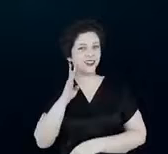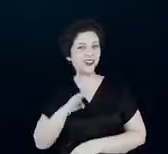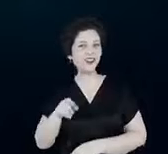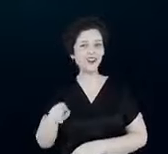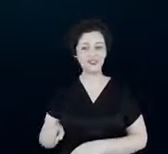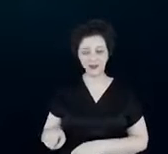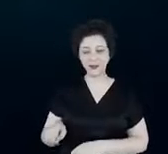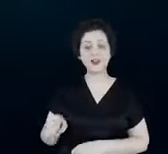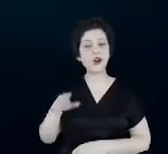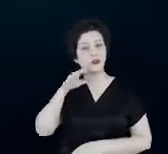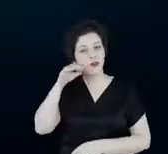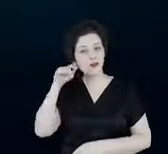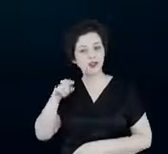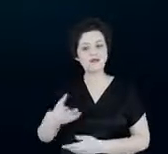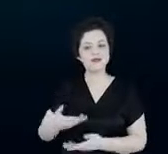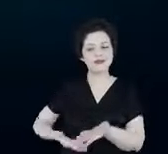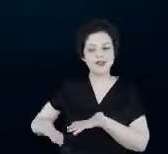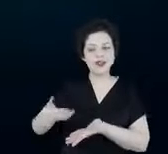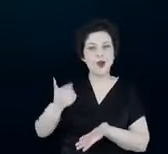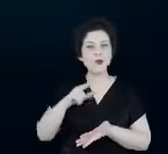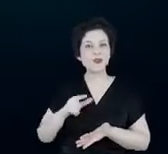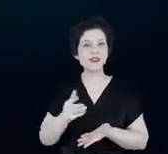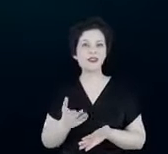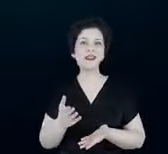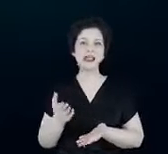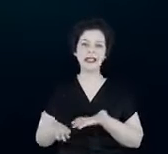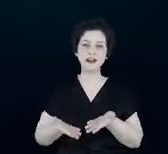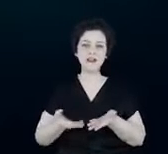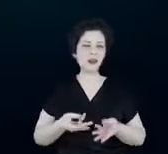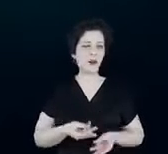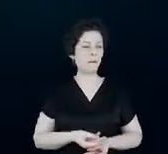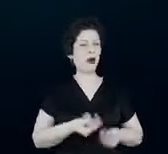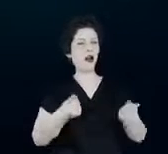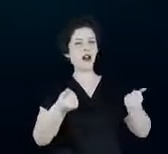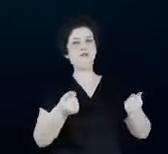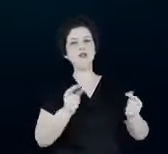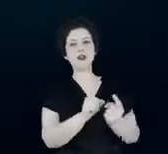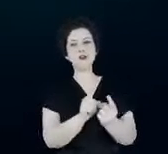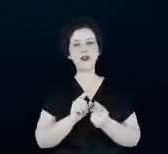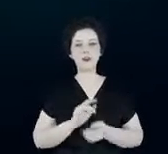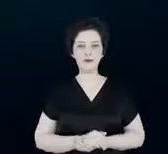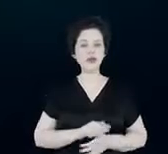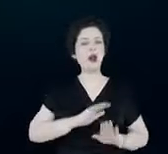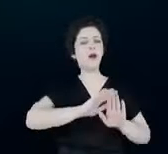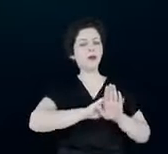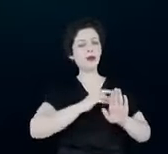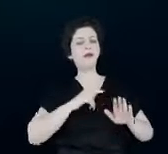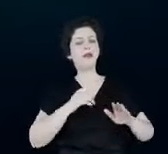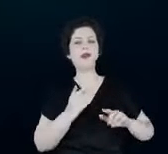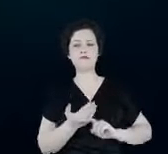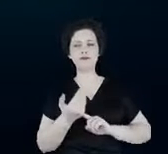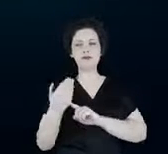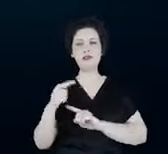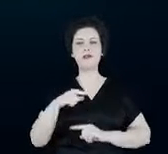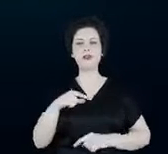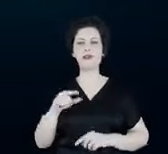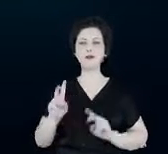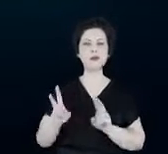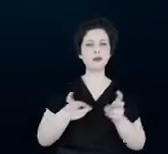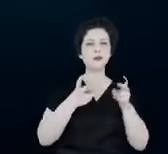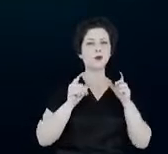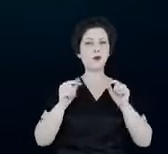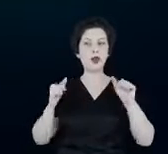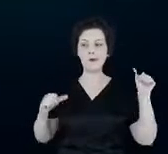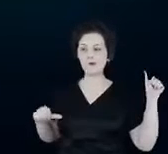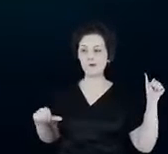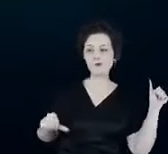ele sim consigam entregar um serviço incrível cliente em de tudo isso tem um pouco de tecnologia assim tem né mas a gente vê que a grande